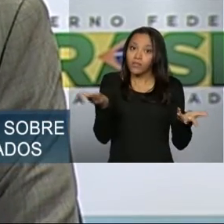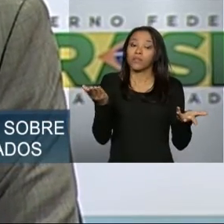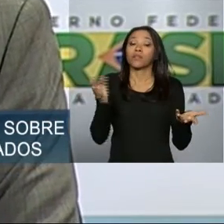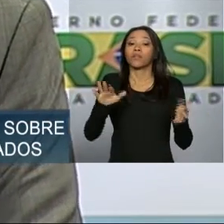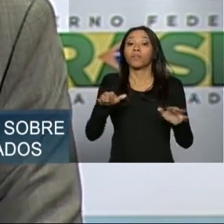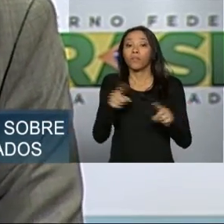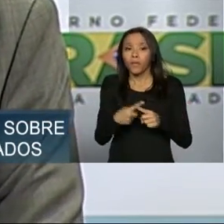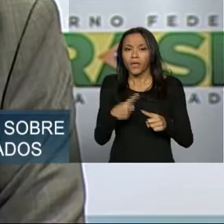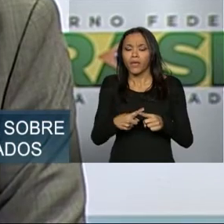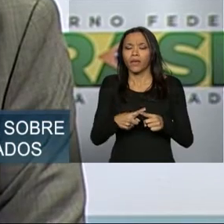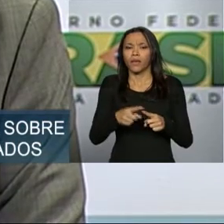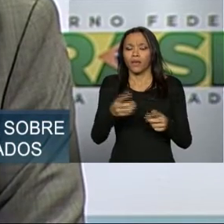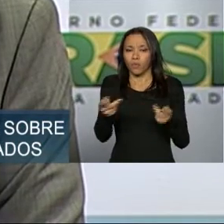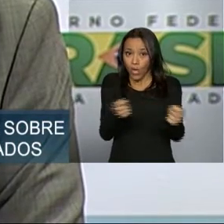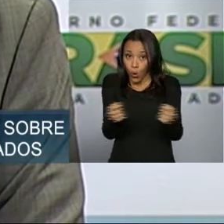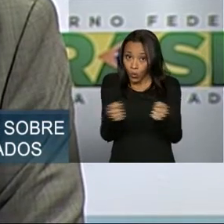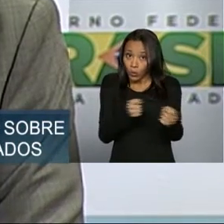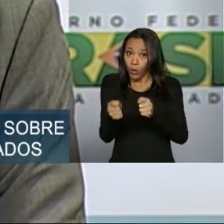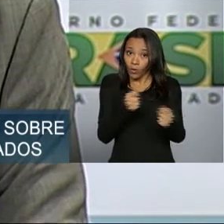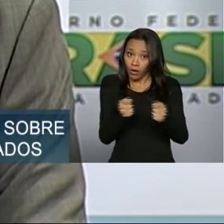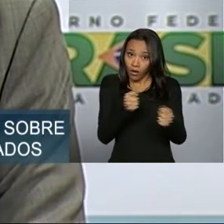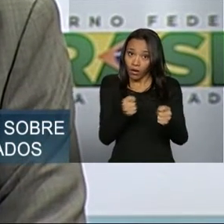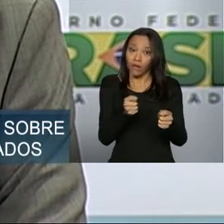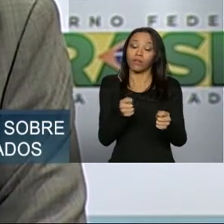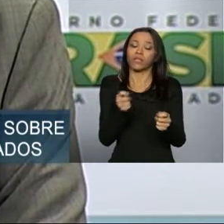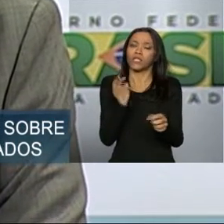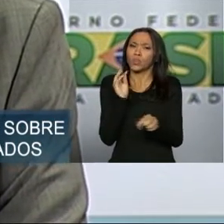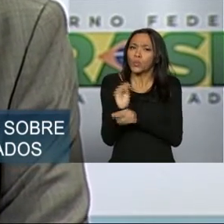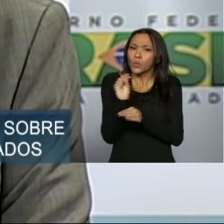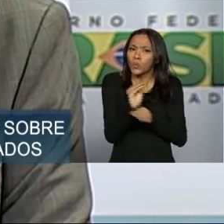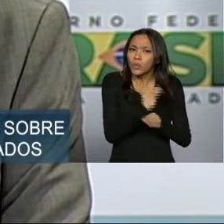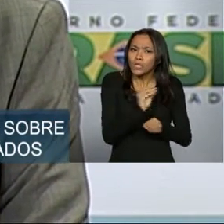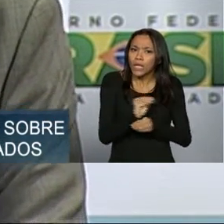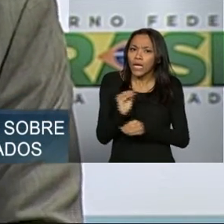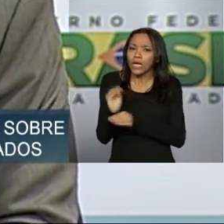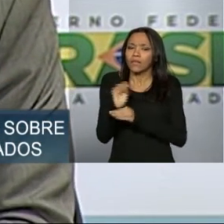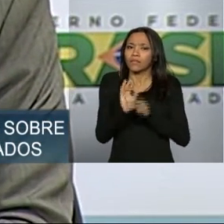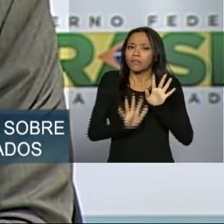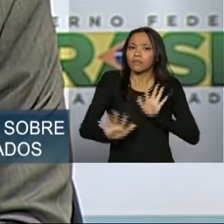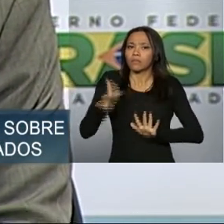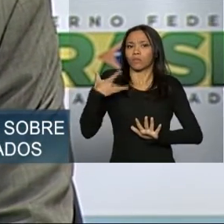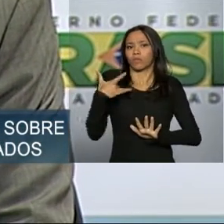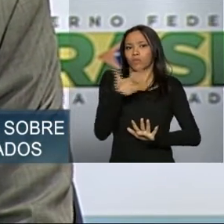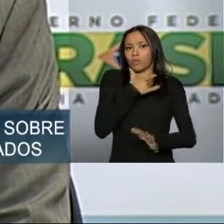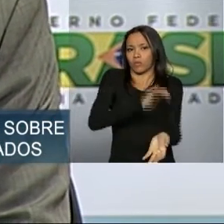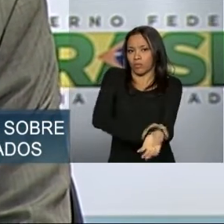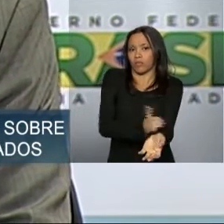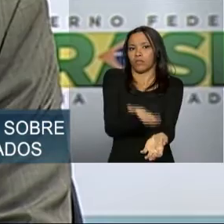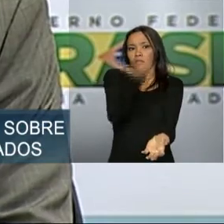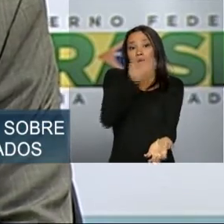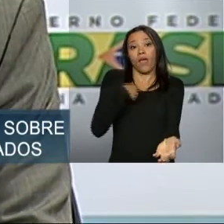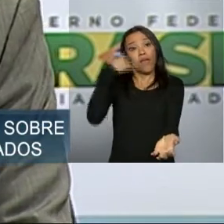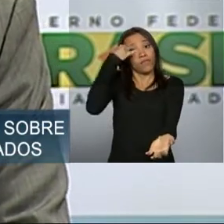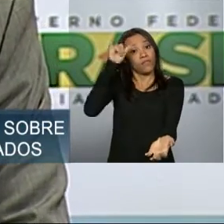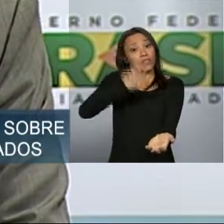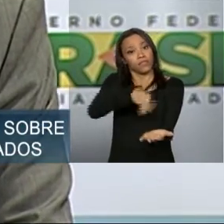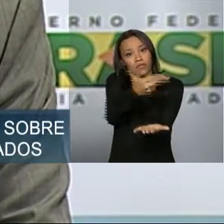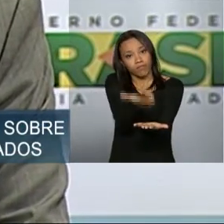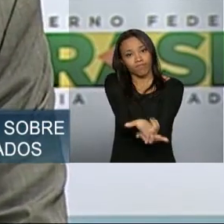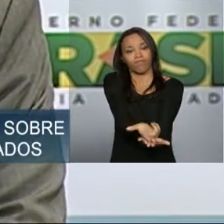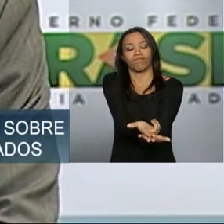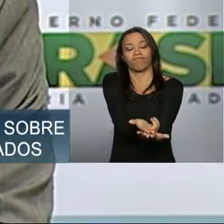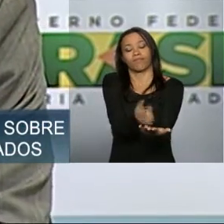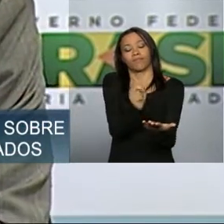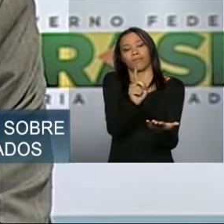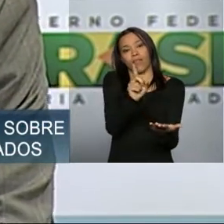controlada, diagnosticada precocemente, bem cuidada, ela evita a internação. É uma das causas